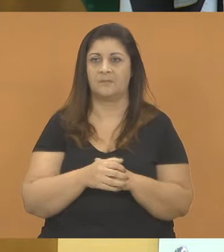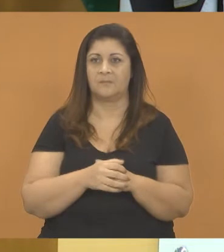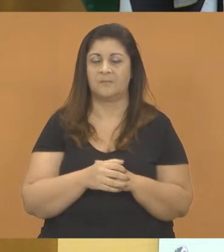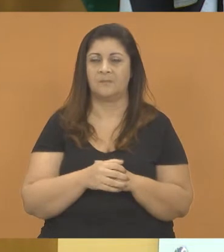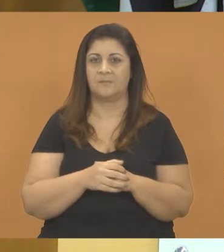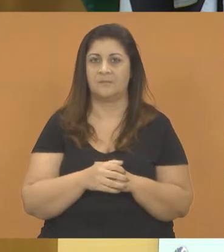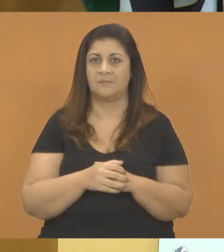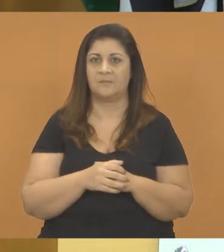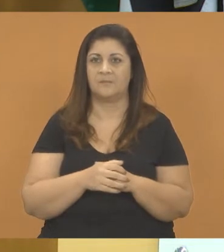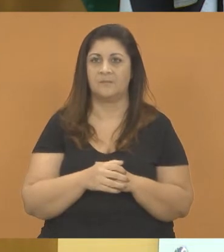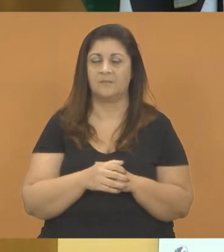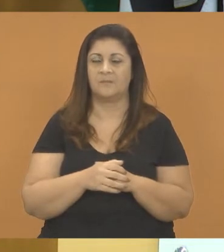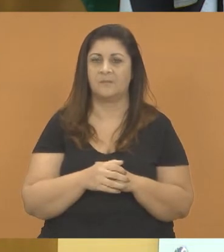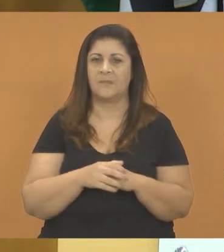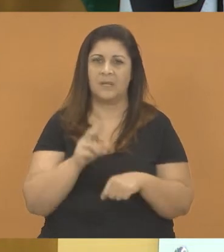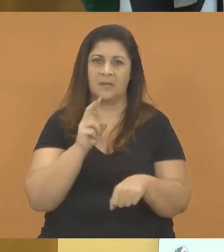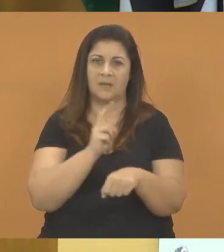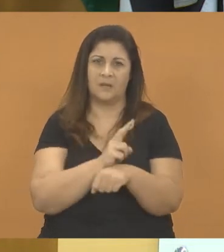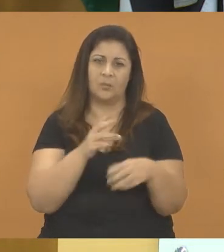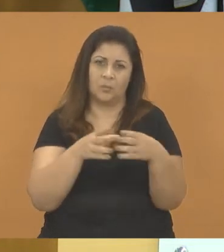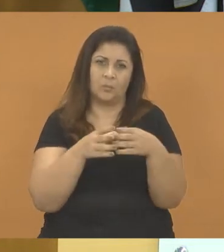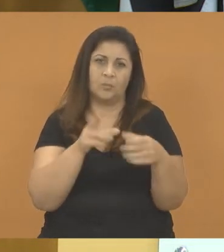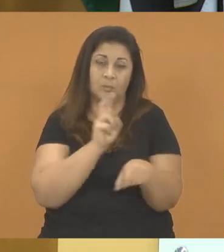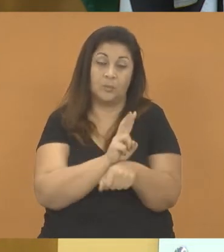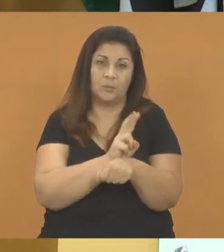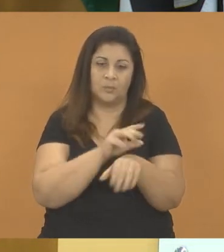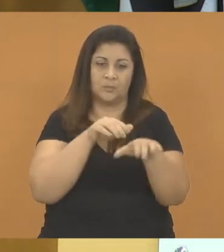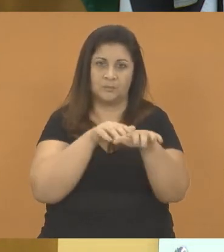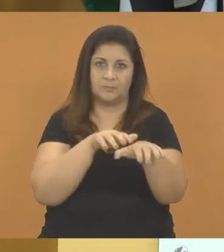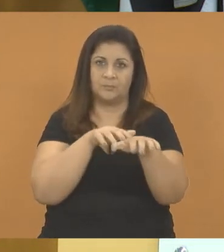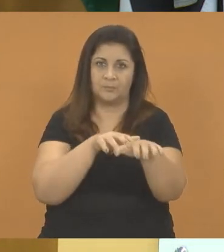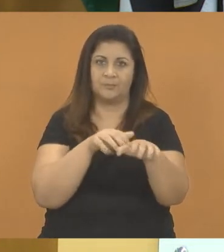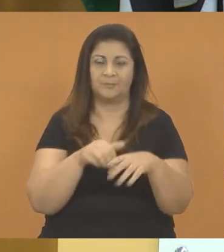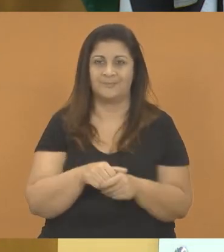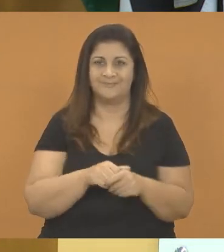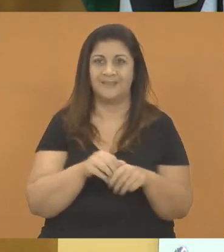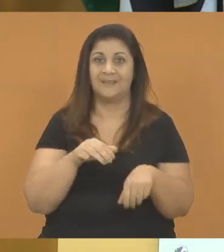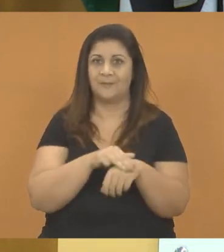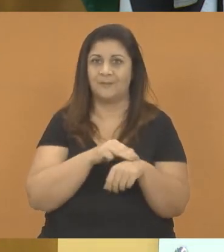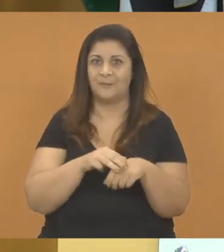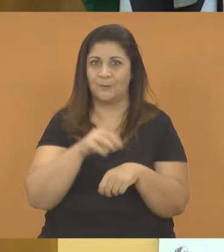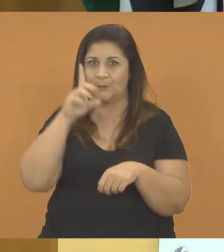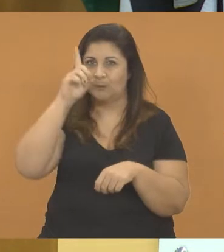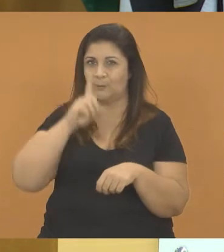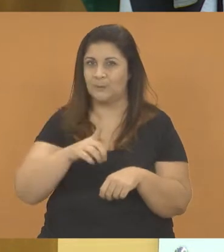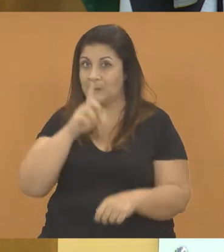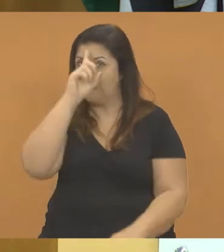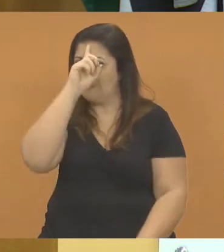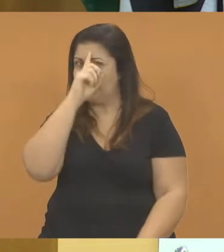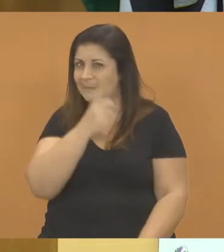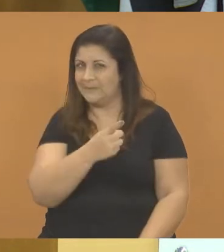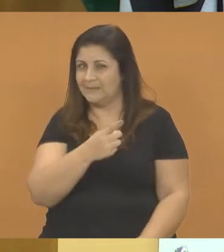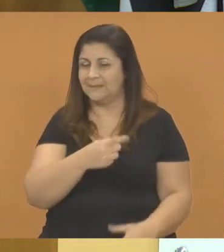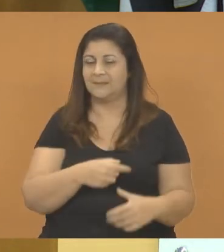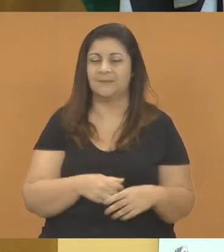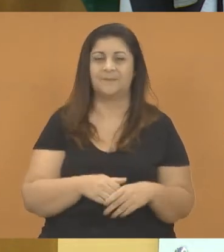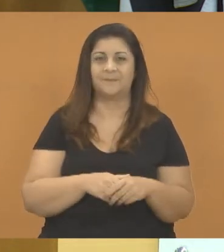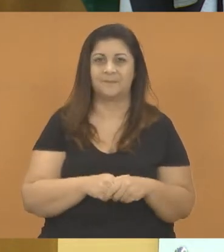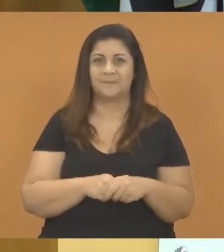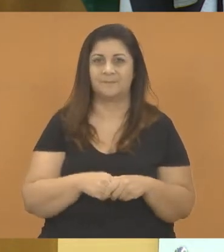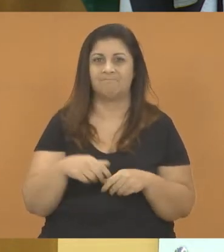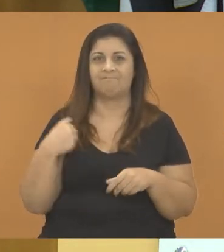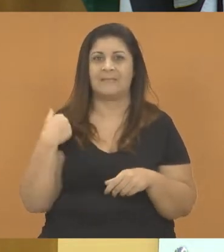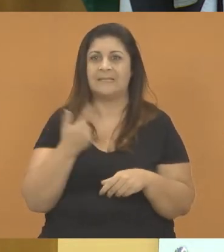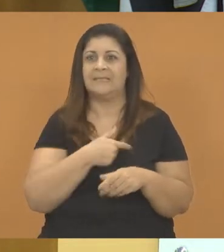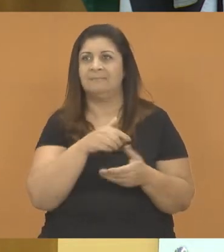transporte terrestre lá tivemos a oportunidade de conversar com o diretor que é quem manda com mário rodrigues e saímos de